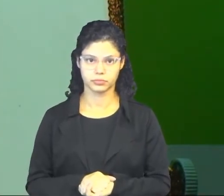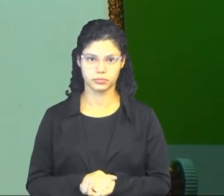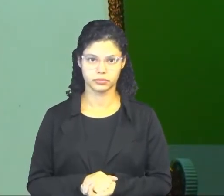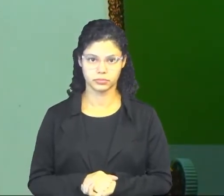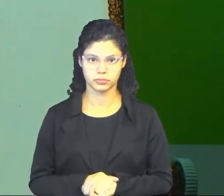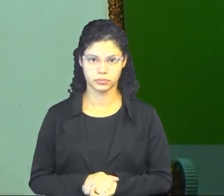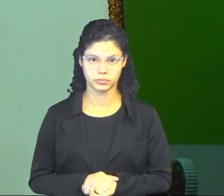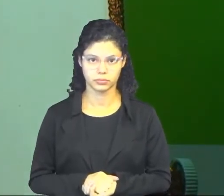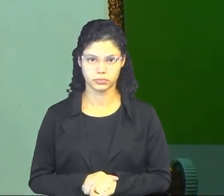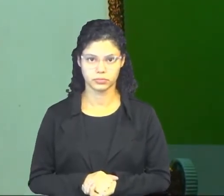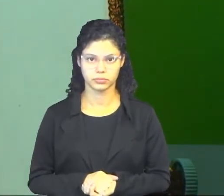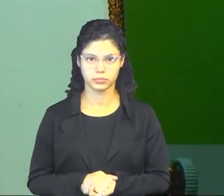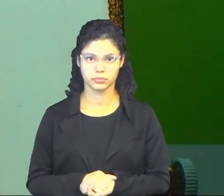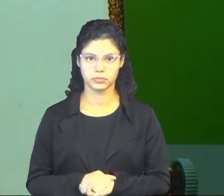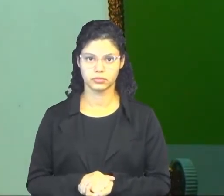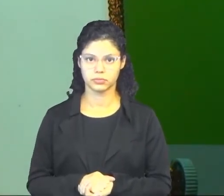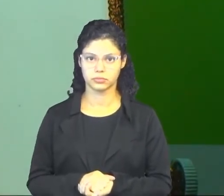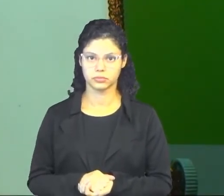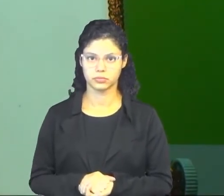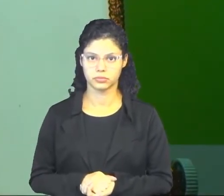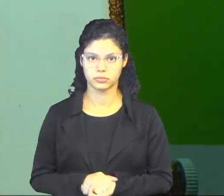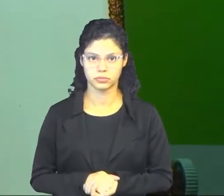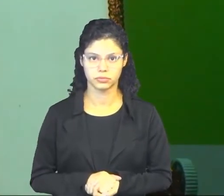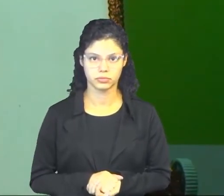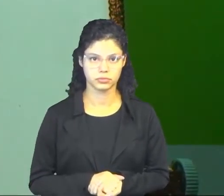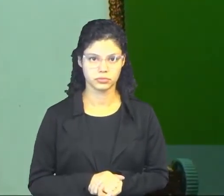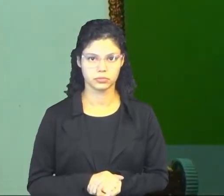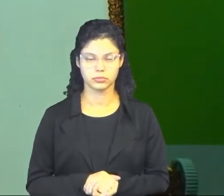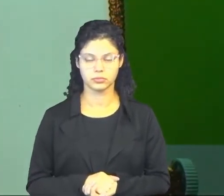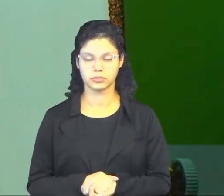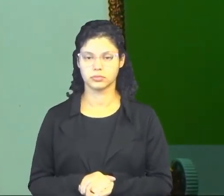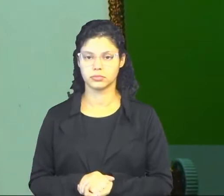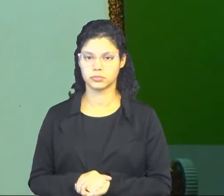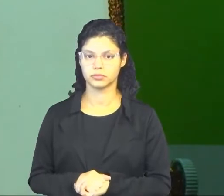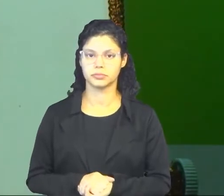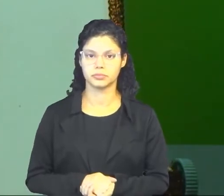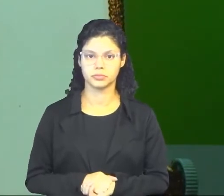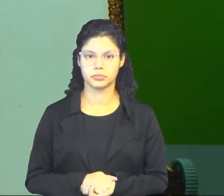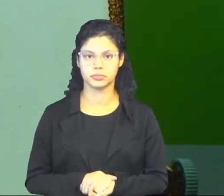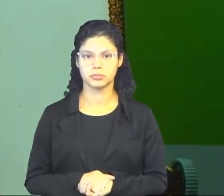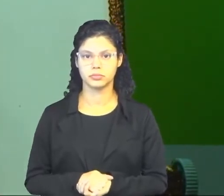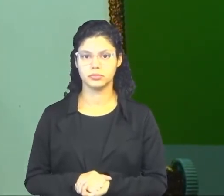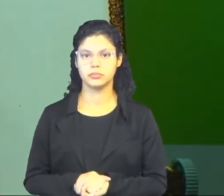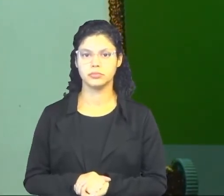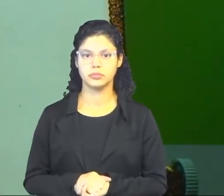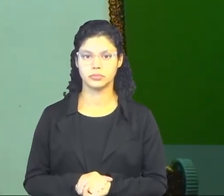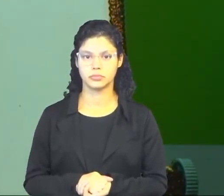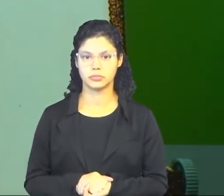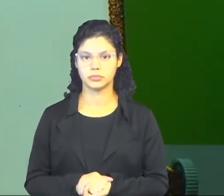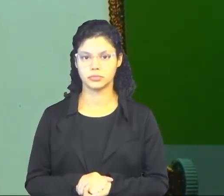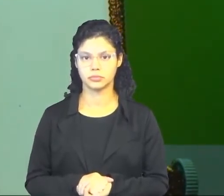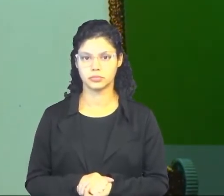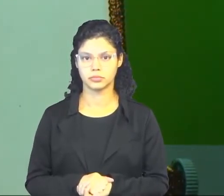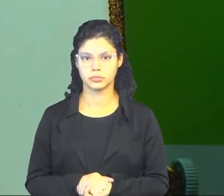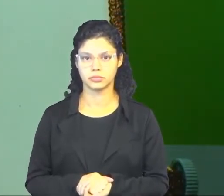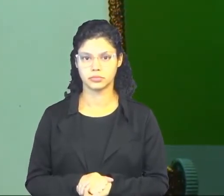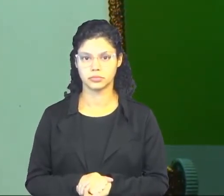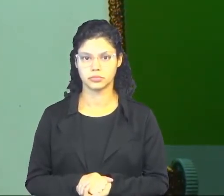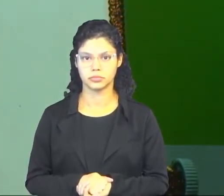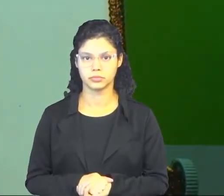começar da maneira errada, ó. Desse lado aqui, ó, da setinha, tá? 5, 8 mais 9,